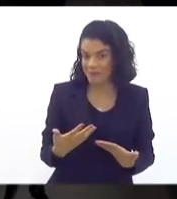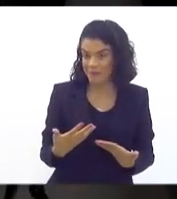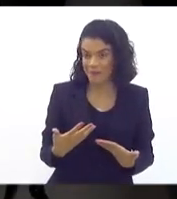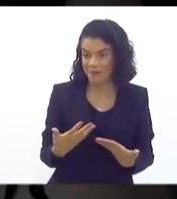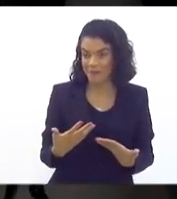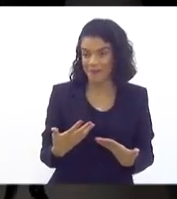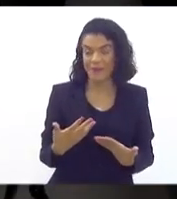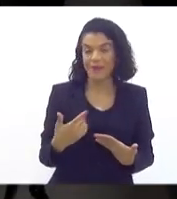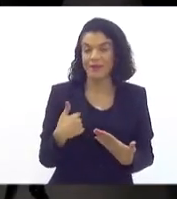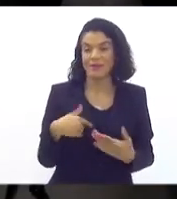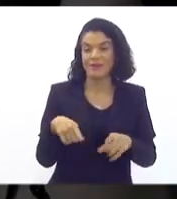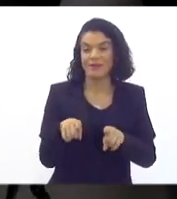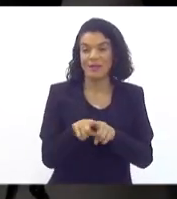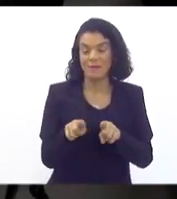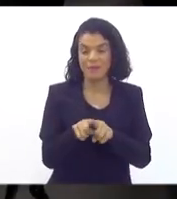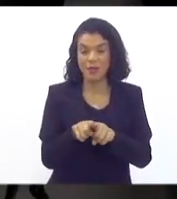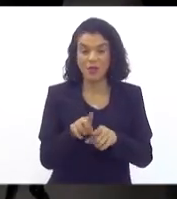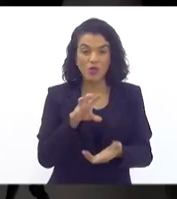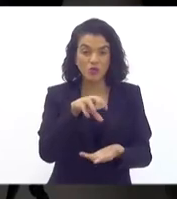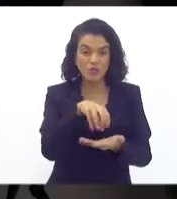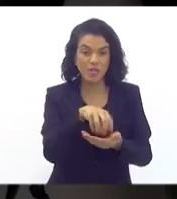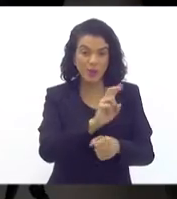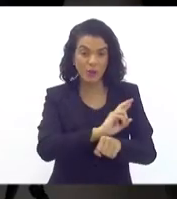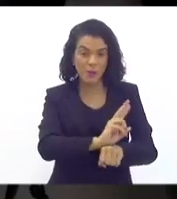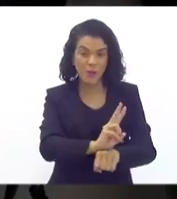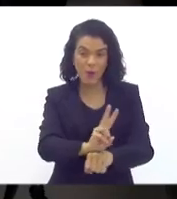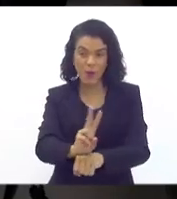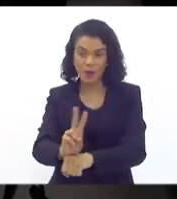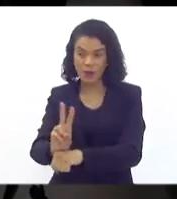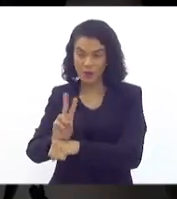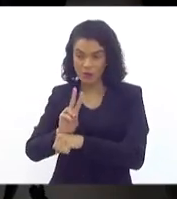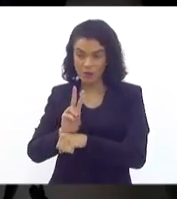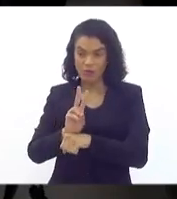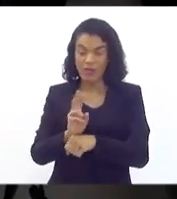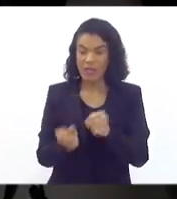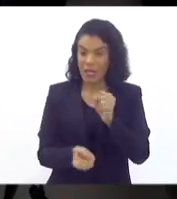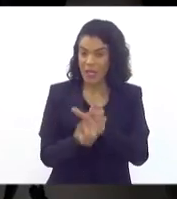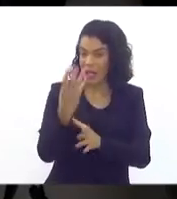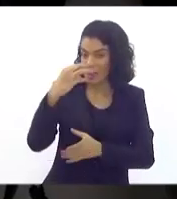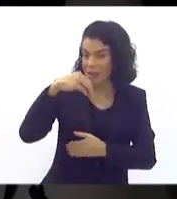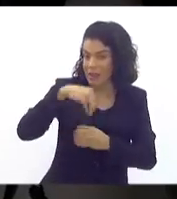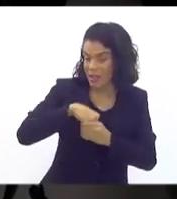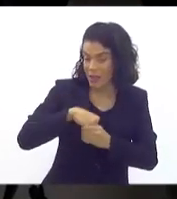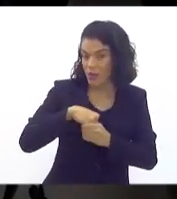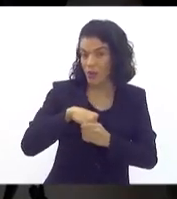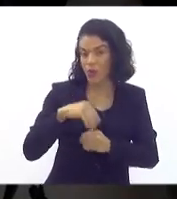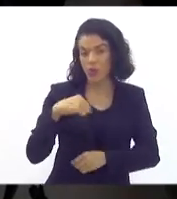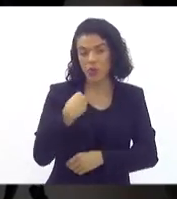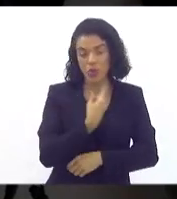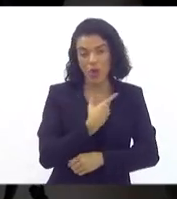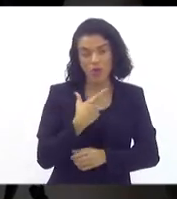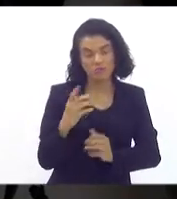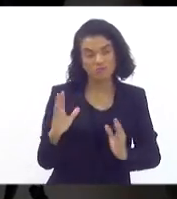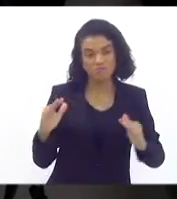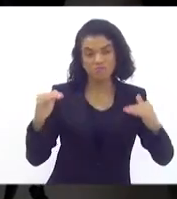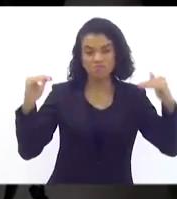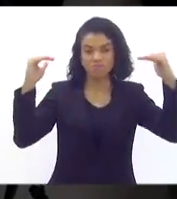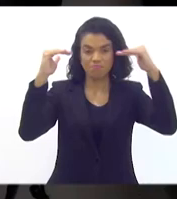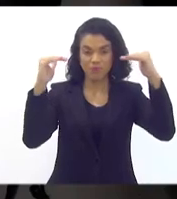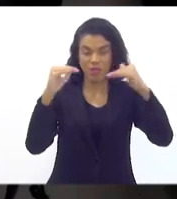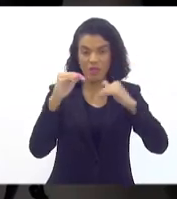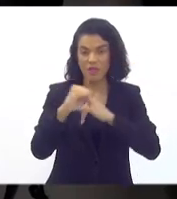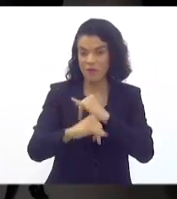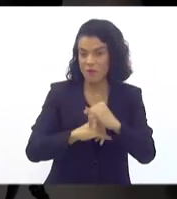no centro monitoramento nosso criado dentro do próprio órgão nós éramos autossuficiente em informática